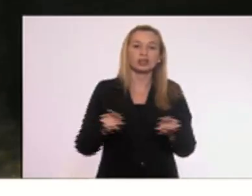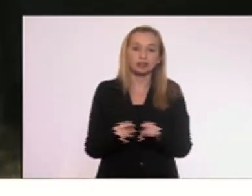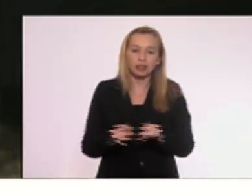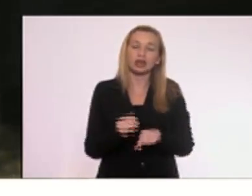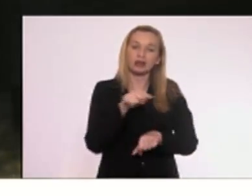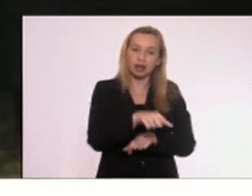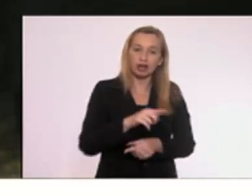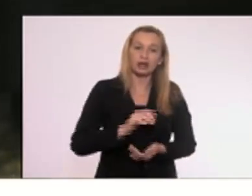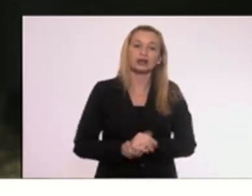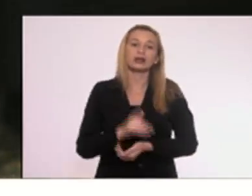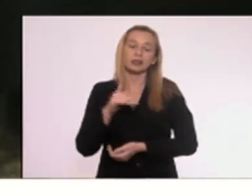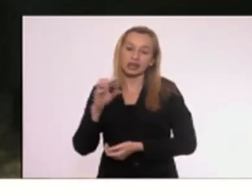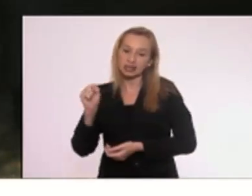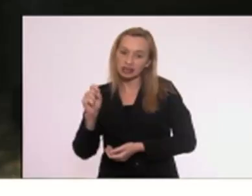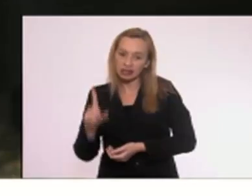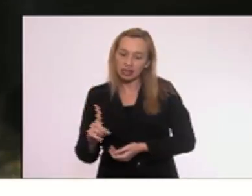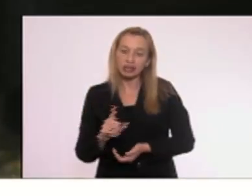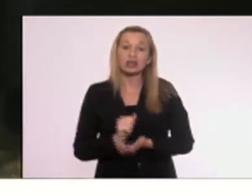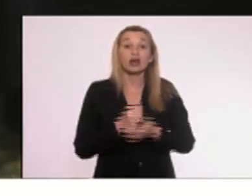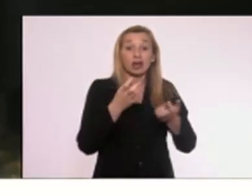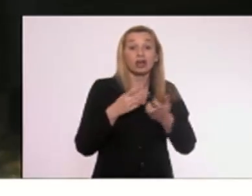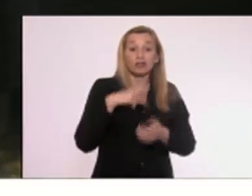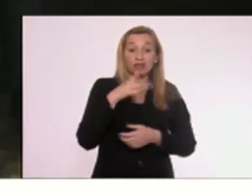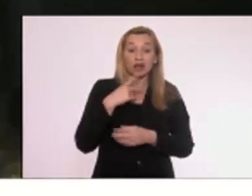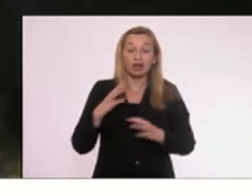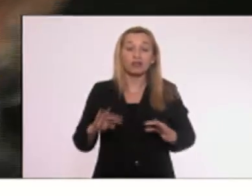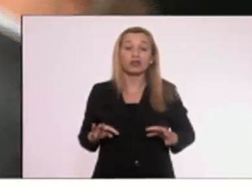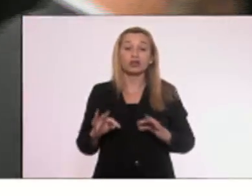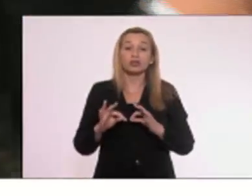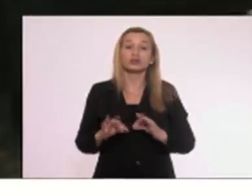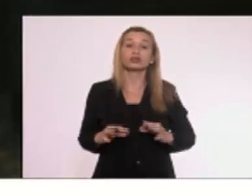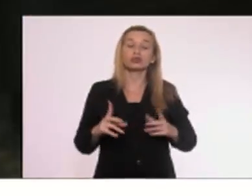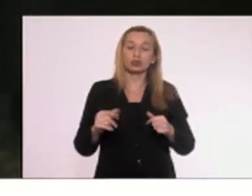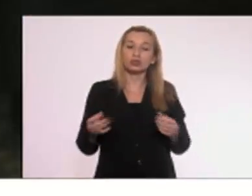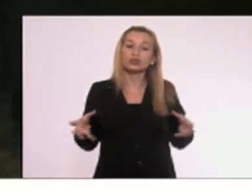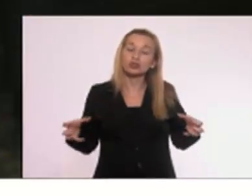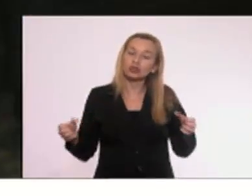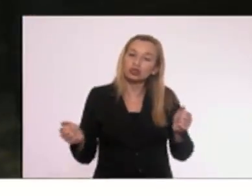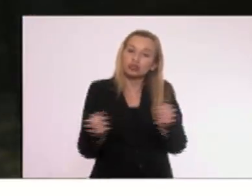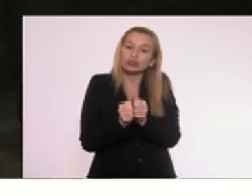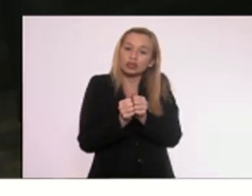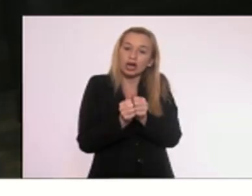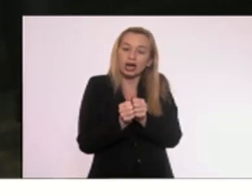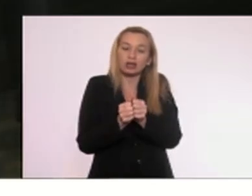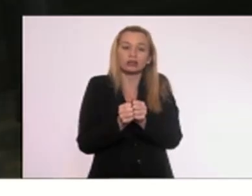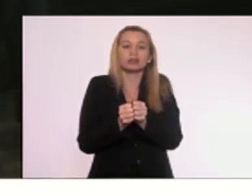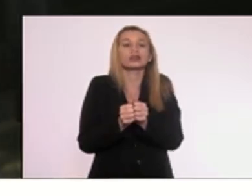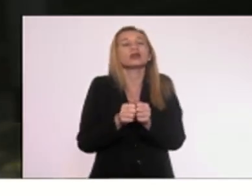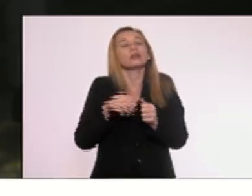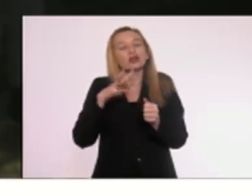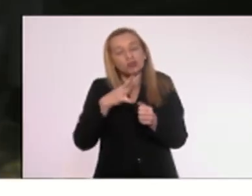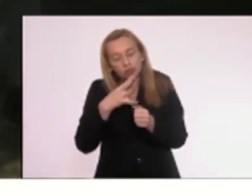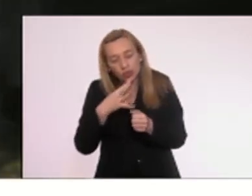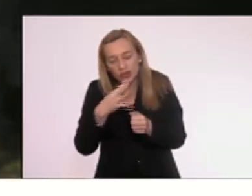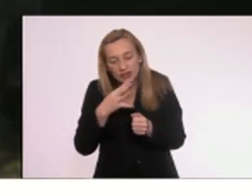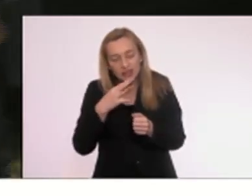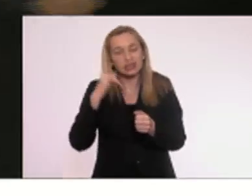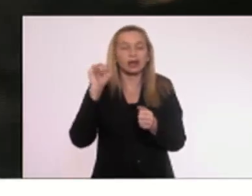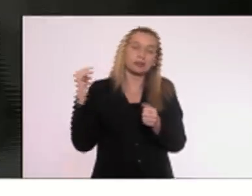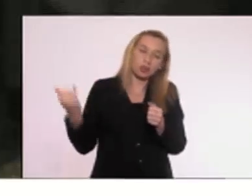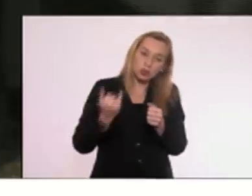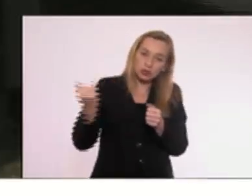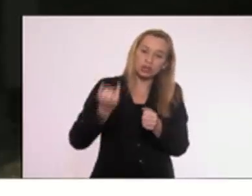Paulo, PSD. Quero deixar claro que foi um consenso dessa casa para que nós, reconhecendo a